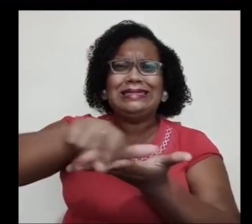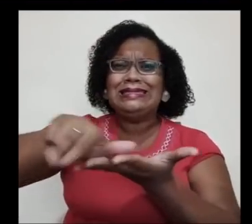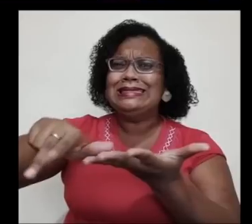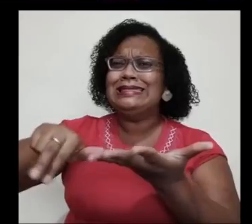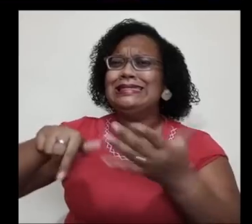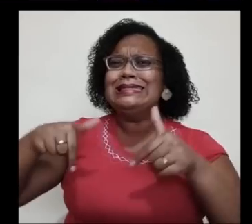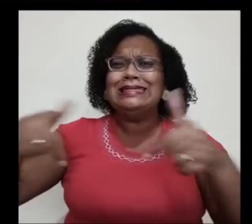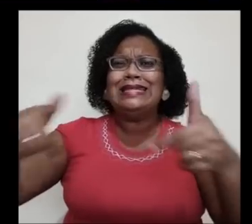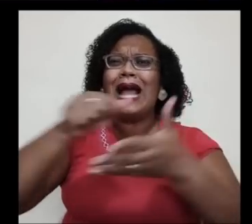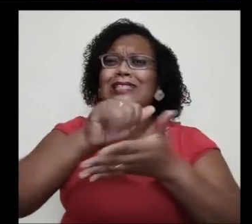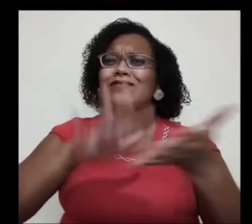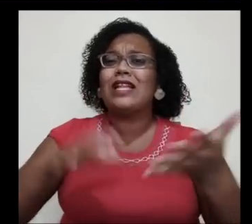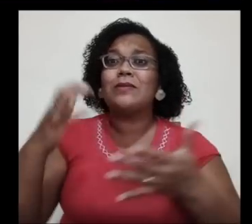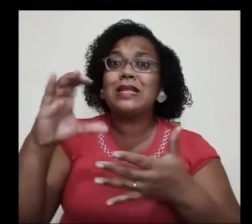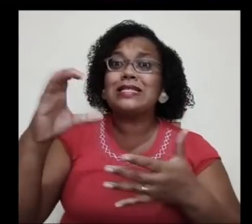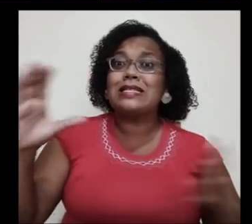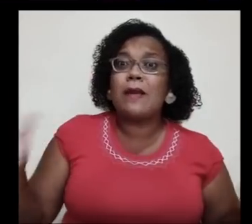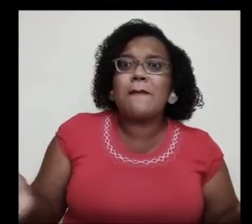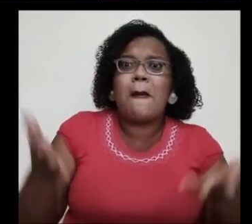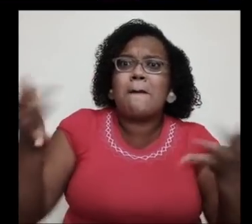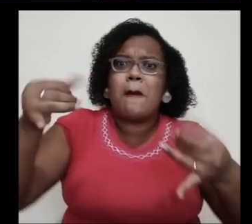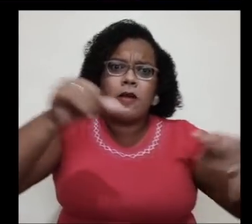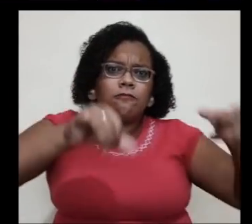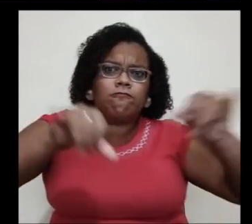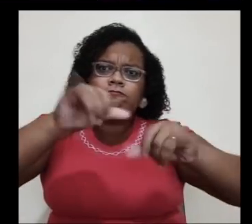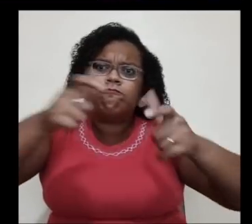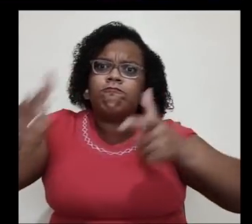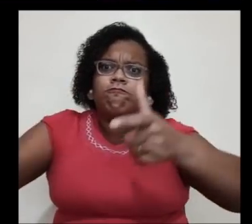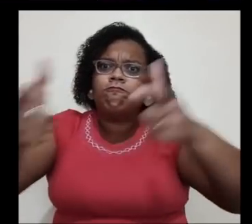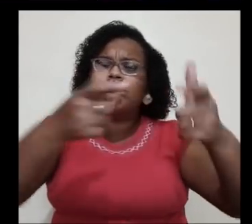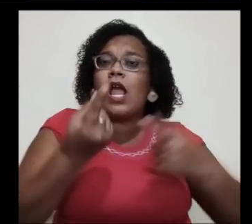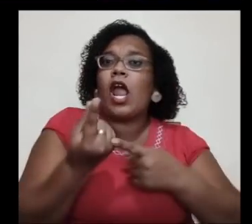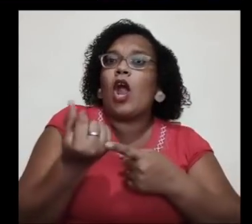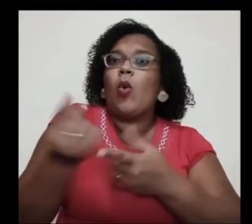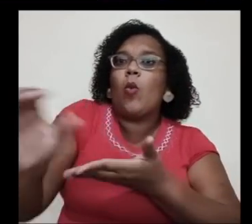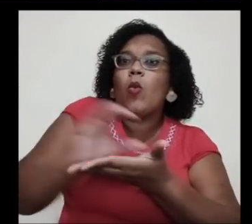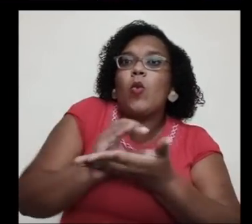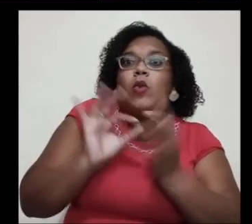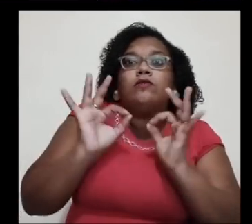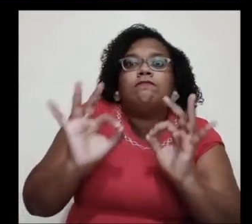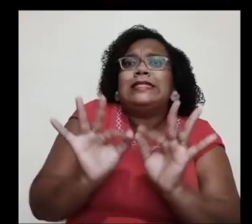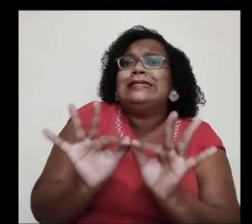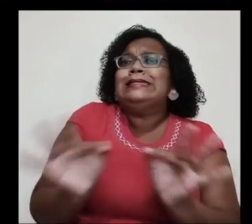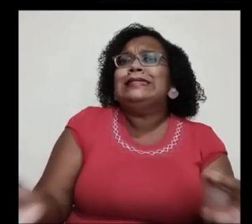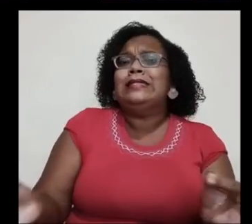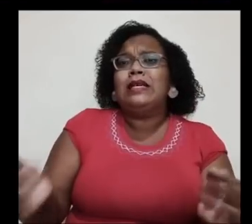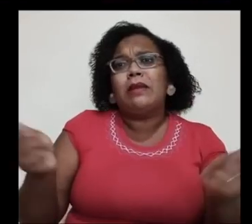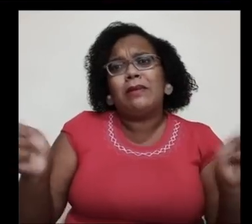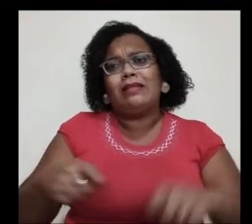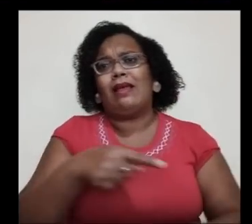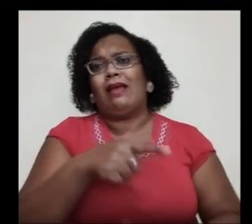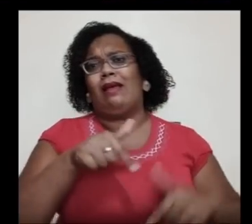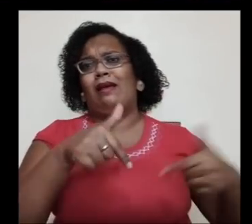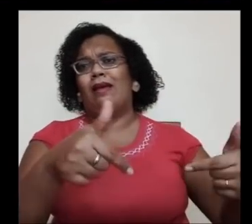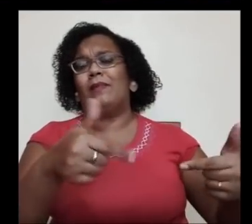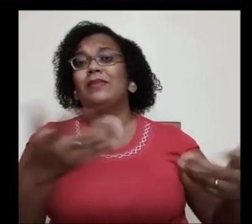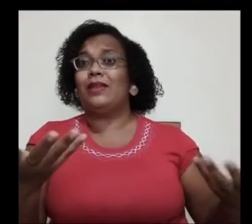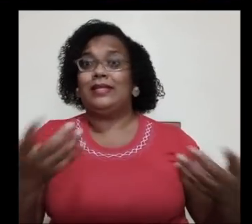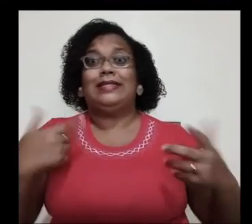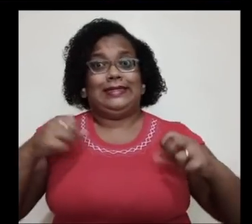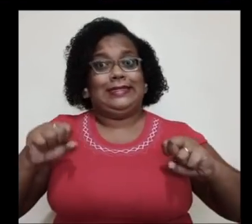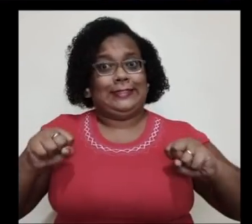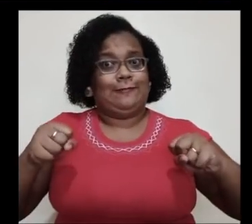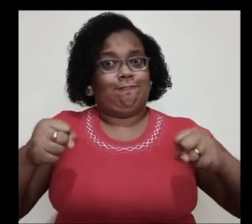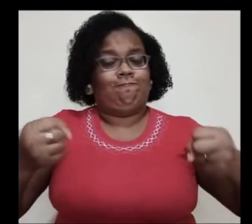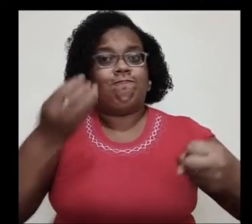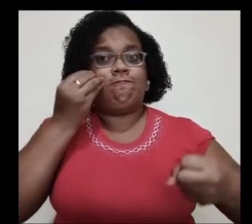Portanto, a gente está fazendo um esforço grande para a recuperação dos recursos do CNPq para o próximo ano, como fizemos também no ano passado.